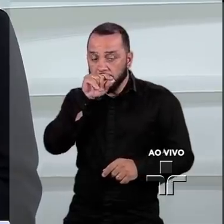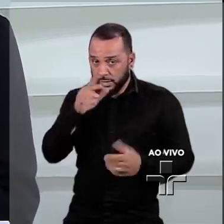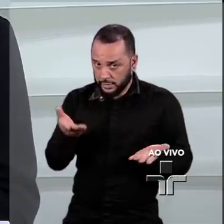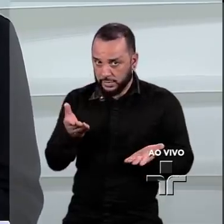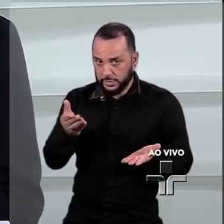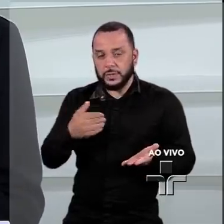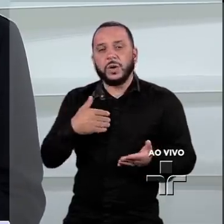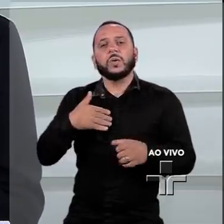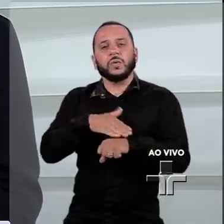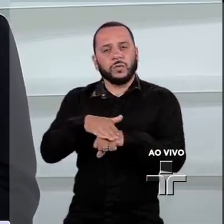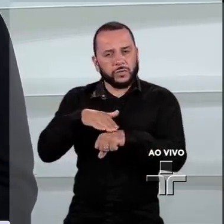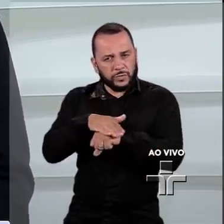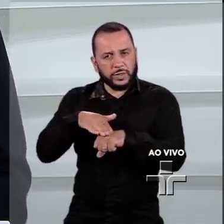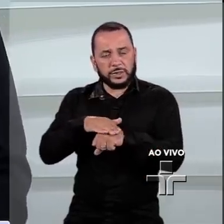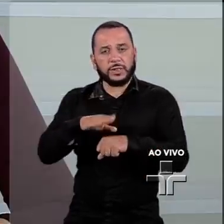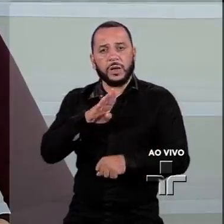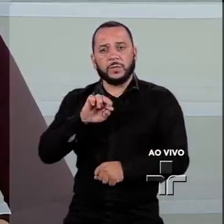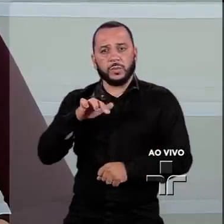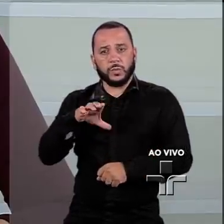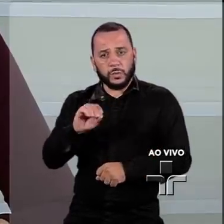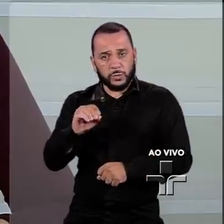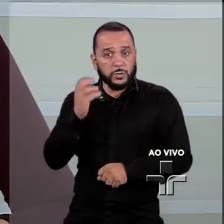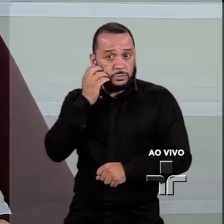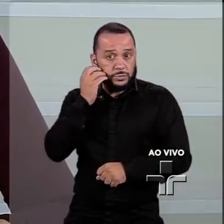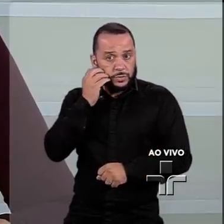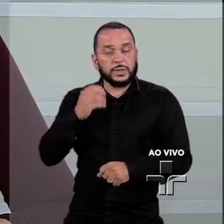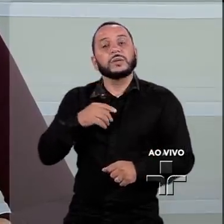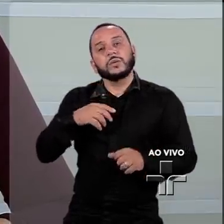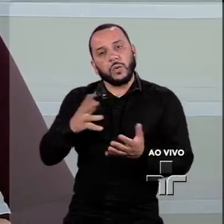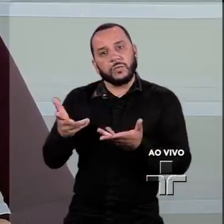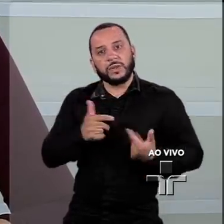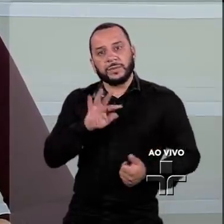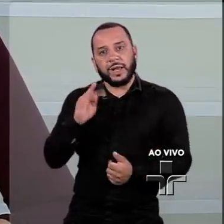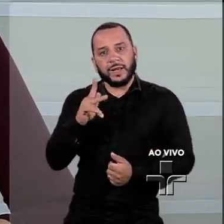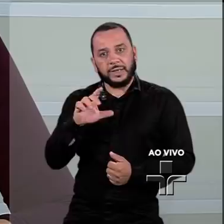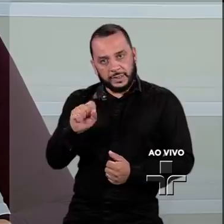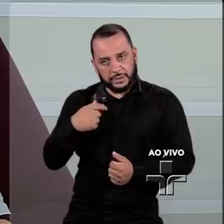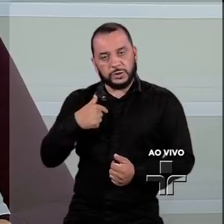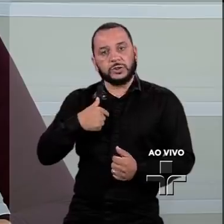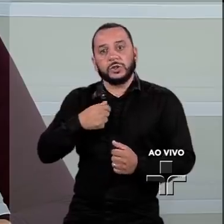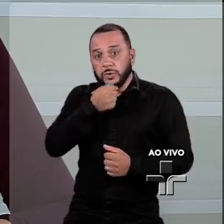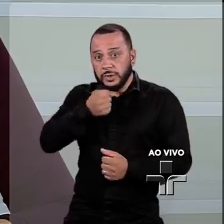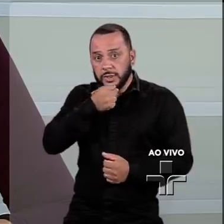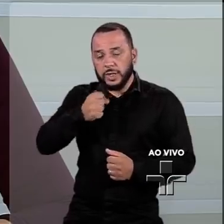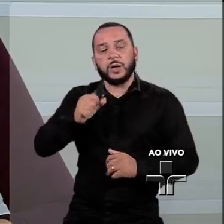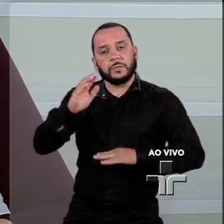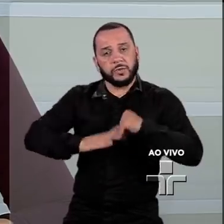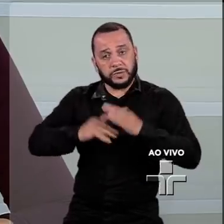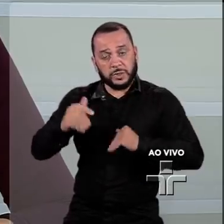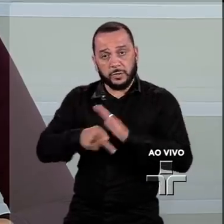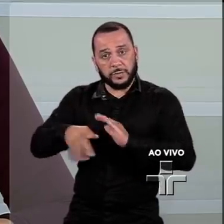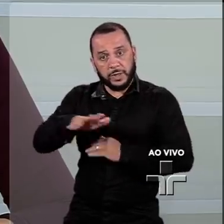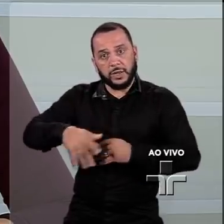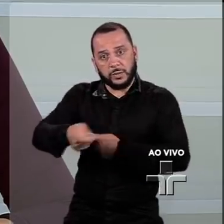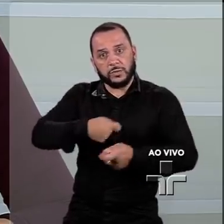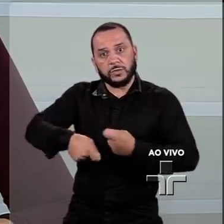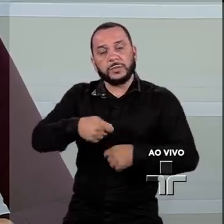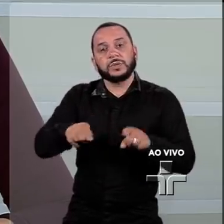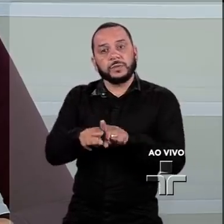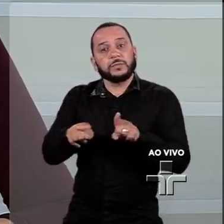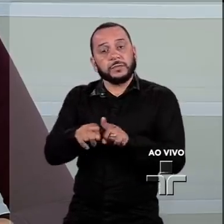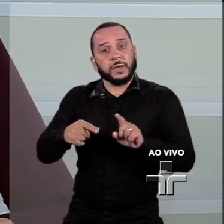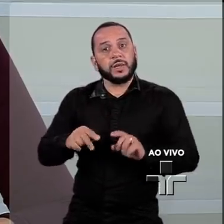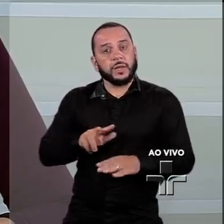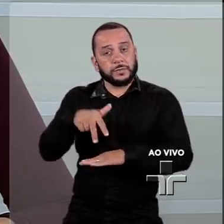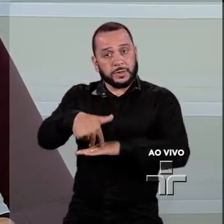com Bruno Covas, convidamos Thaís Herédia, jornalista especializada em economia e apresentadora do canal de